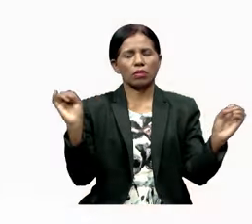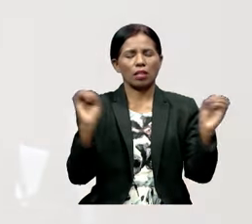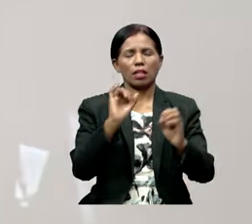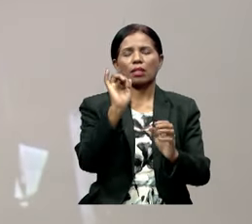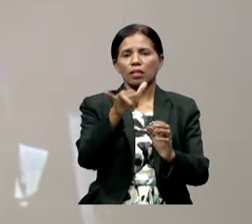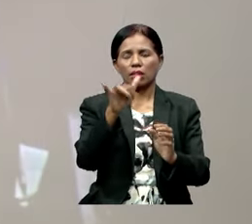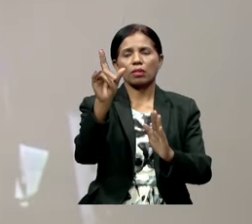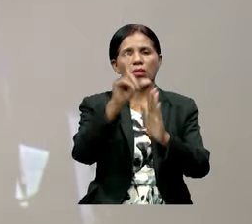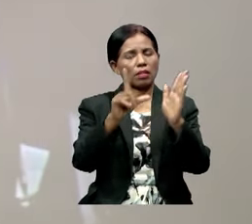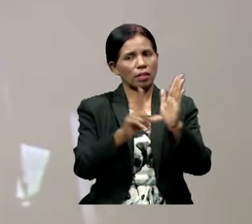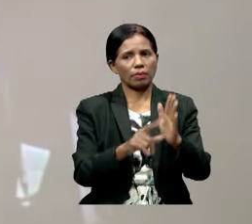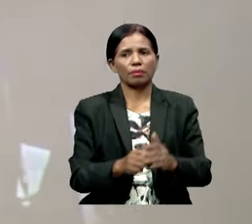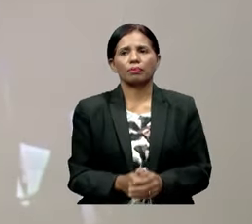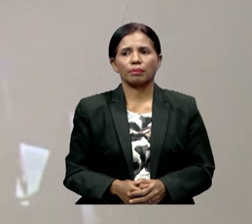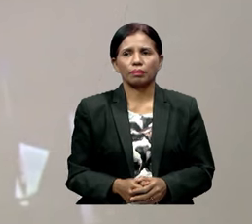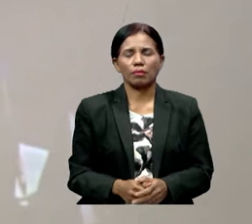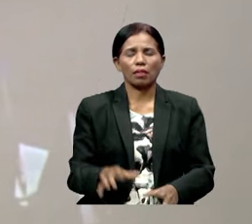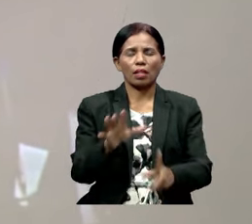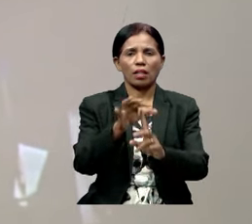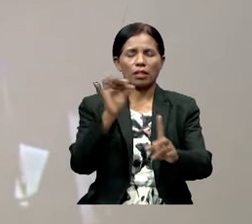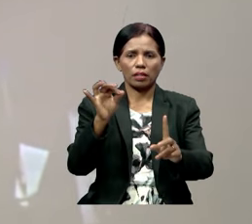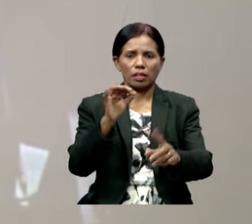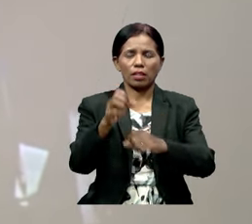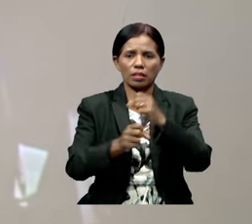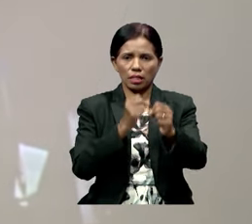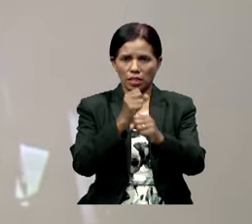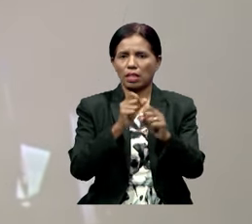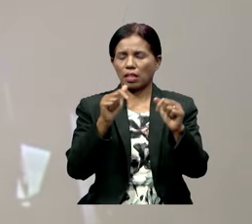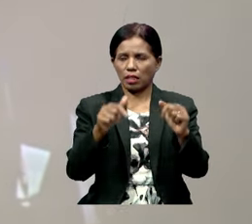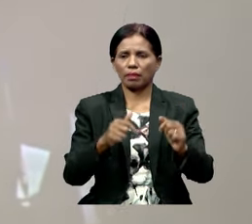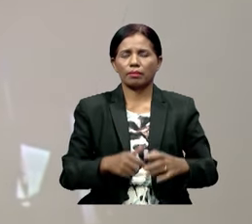Ma eleição comunitário ba tina ni dane.